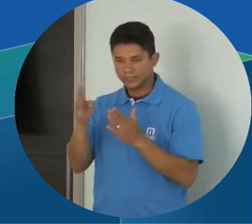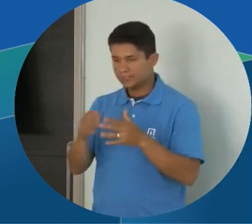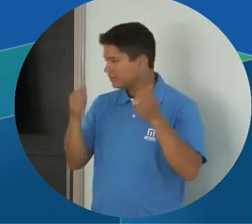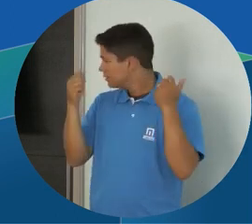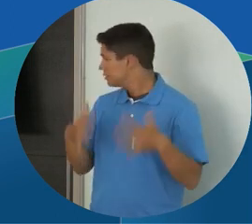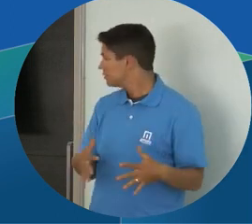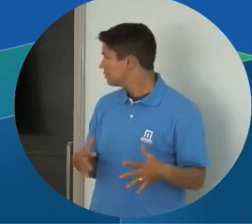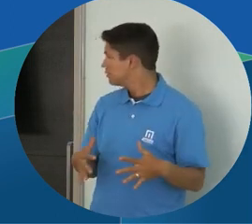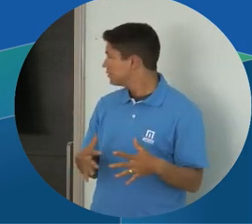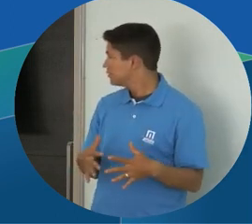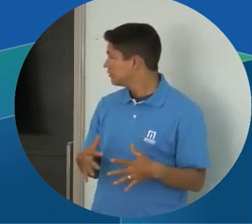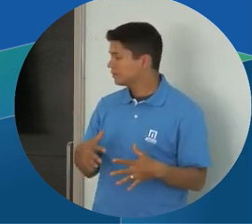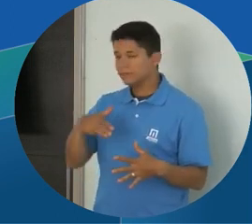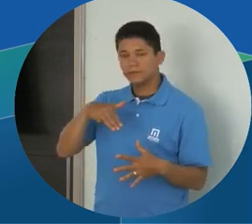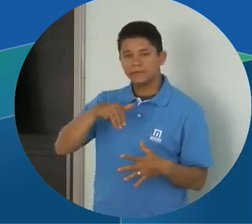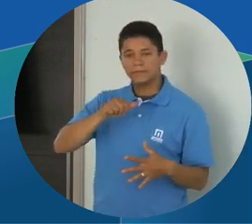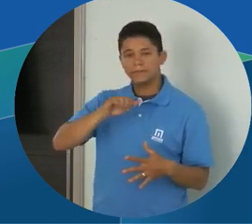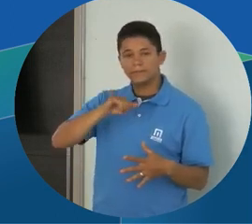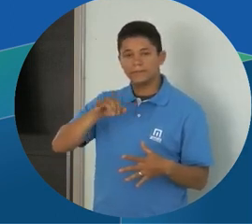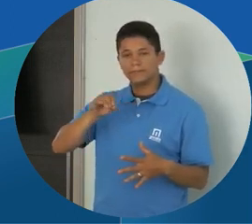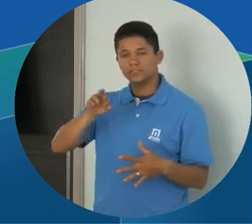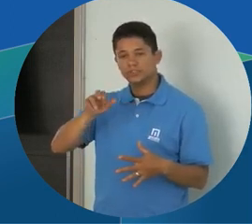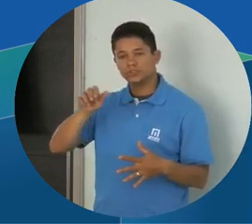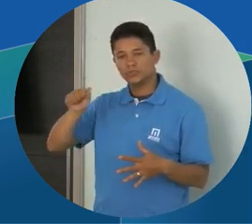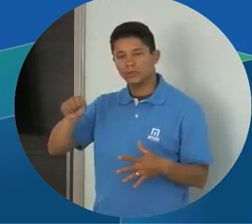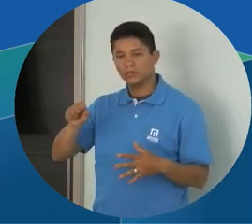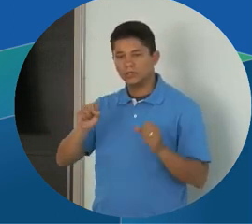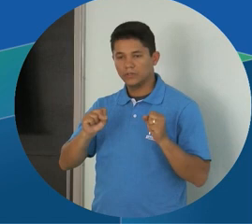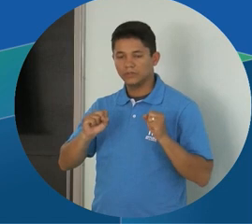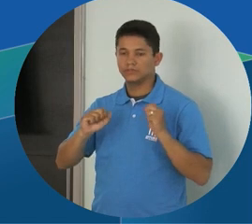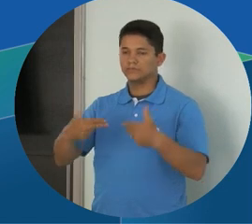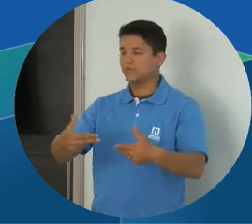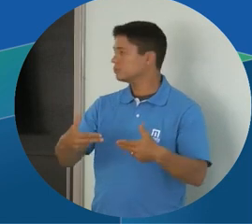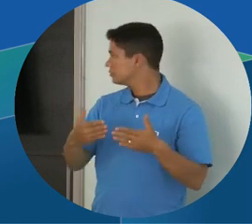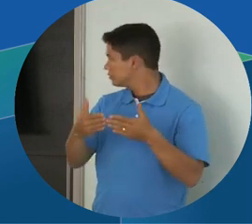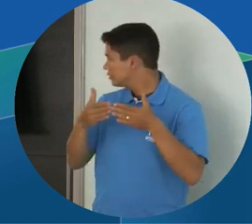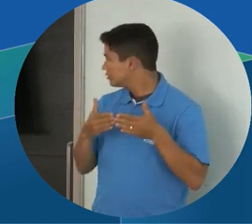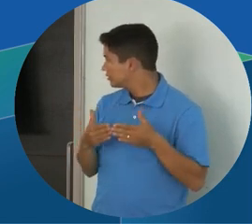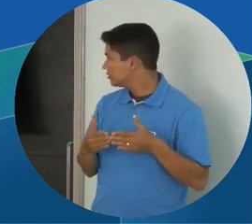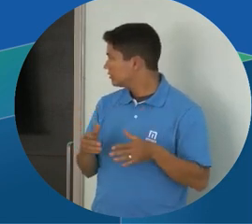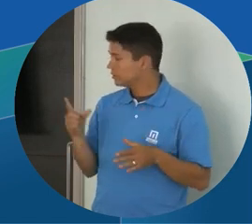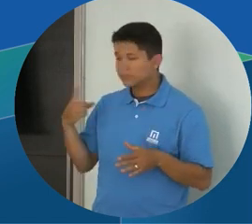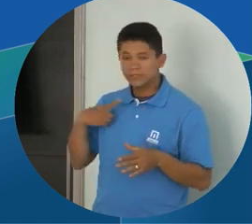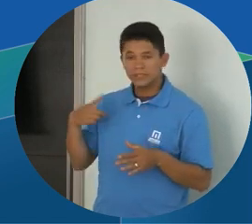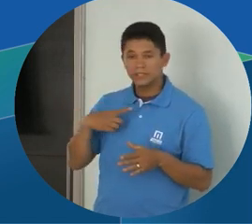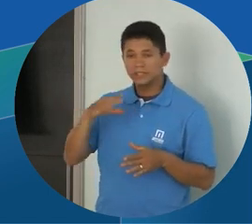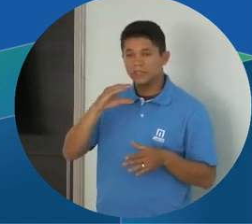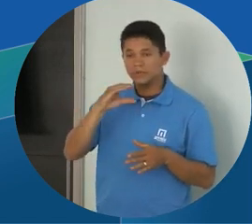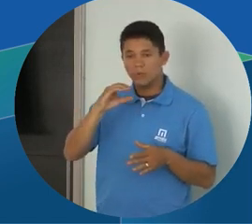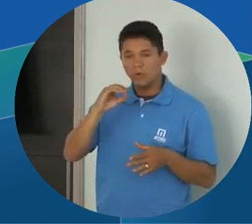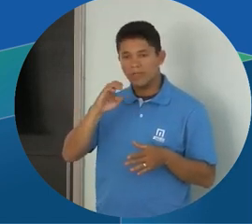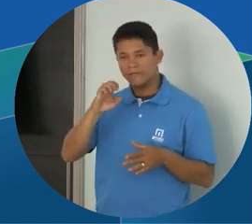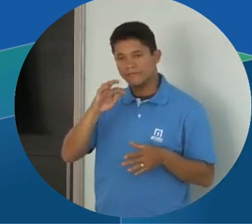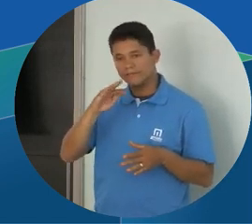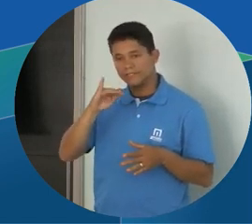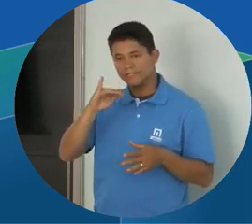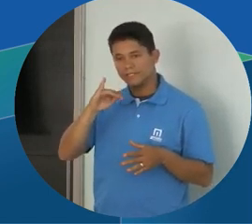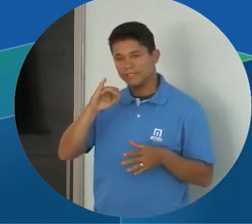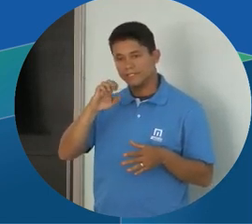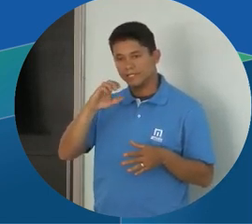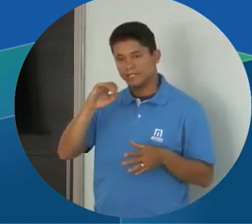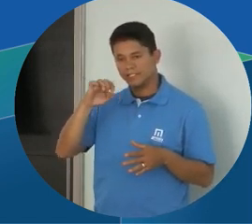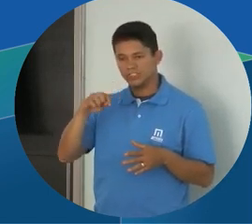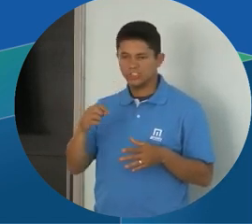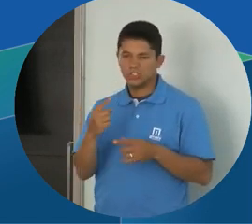não majora os esforços solicitantes. Então, a gente tem um coeficiente aqui de 1, que entra nessa